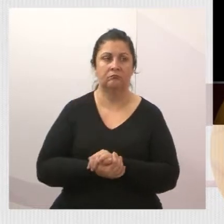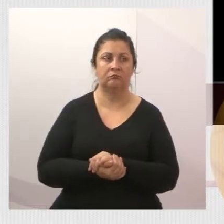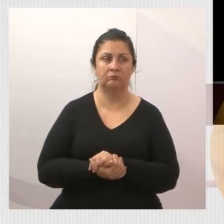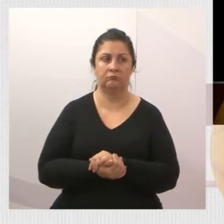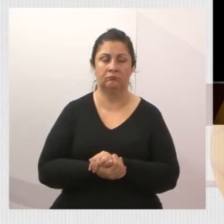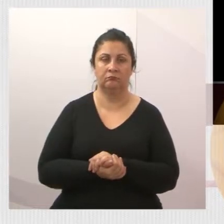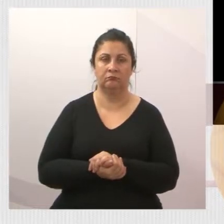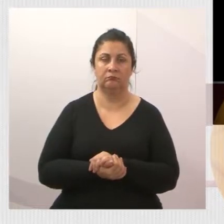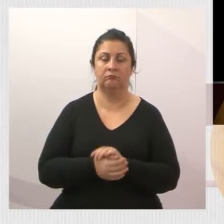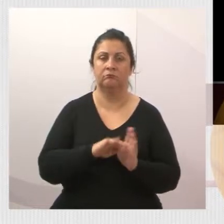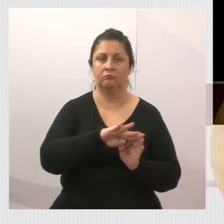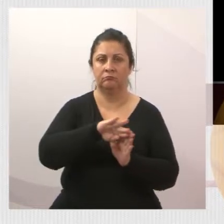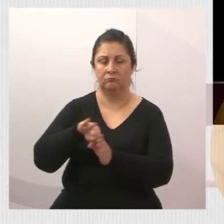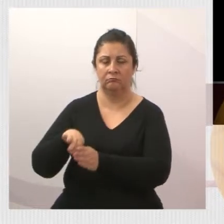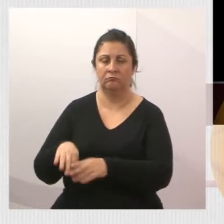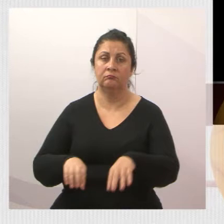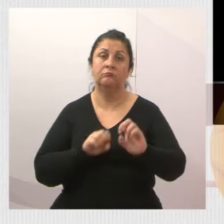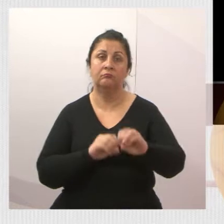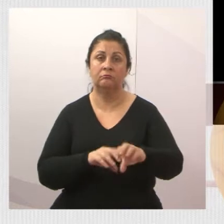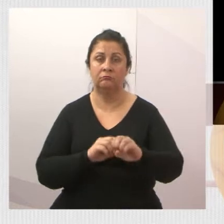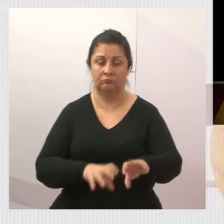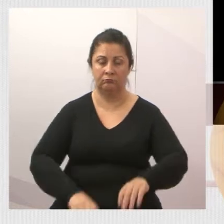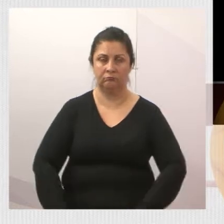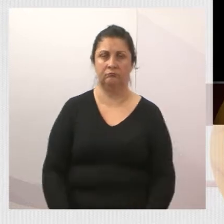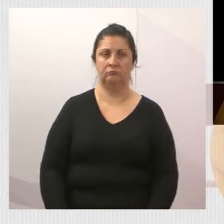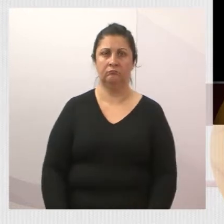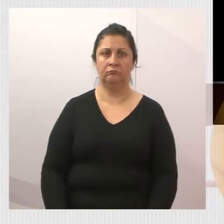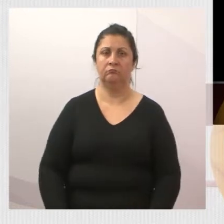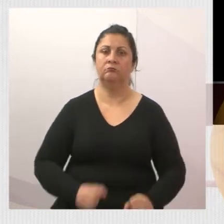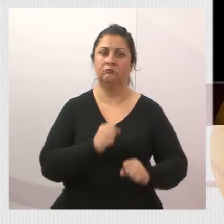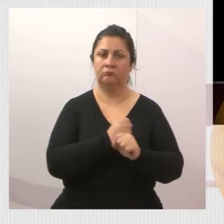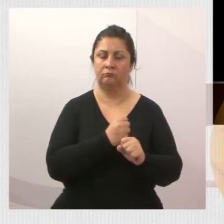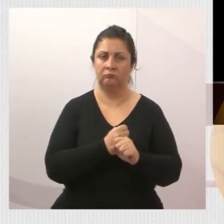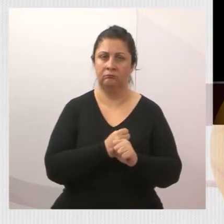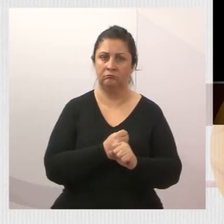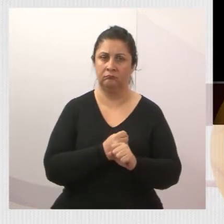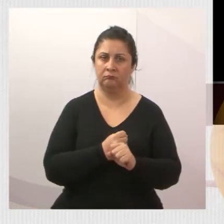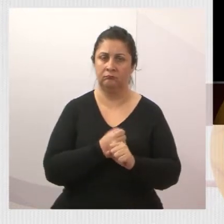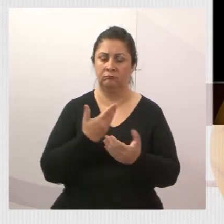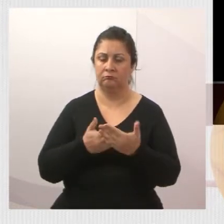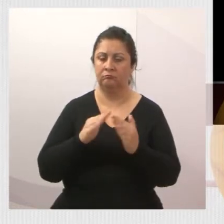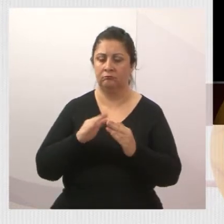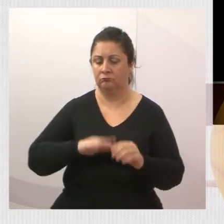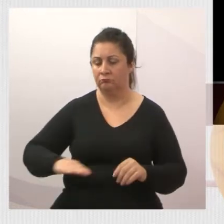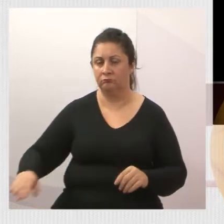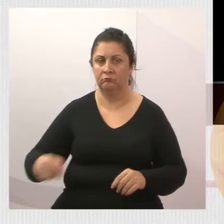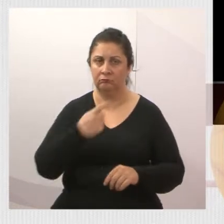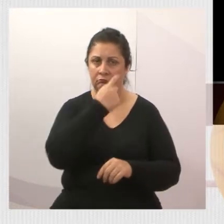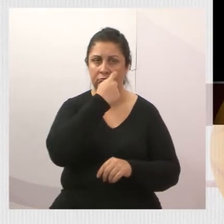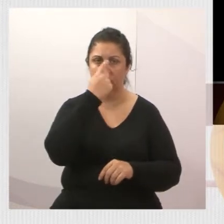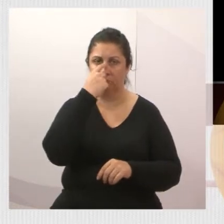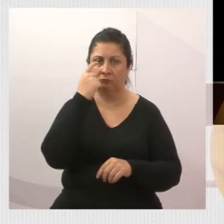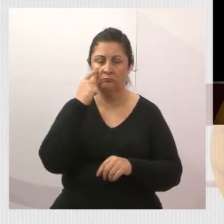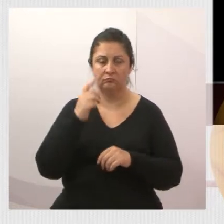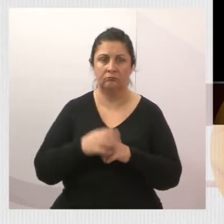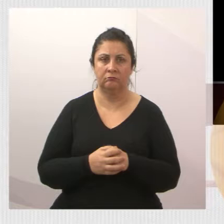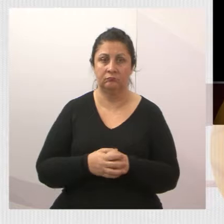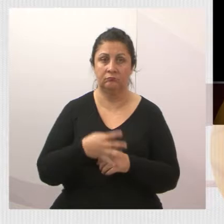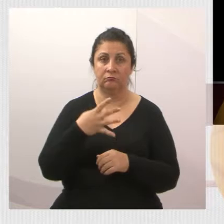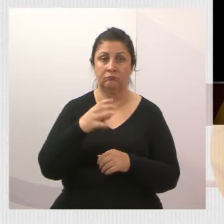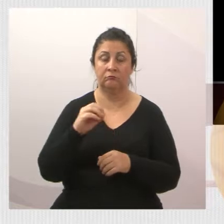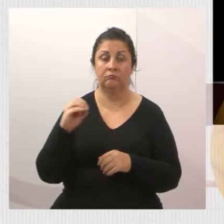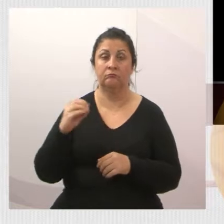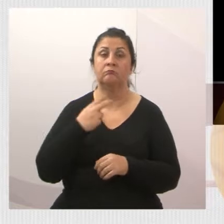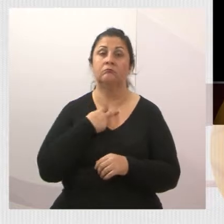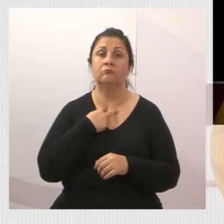Na educação, a gente tem previsto aqui a construção da creche do Parque Meia Lua, que são aproximadamente, se eu não me engano, 400